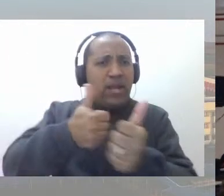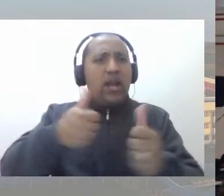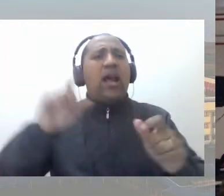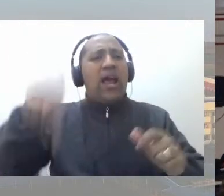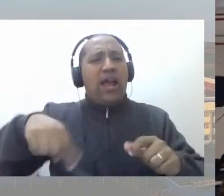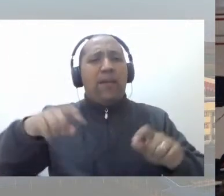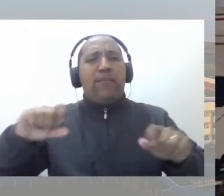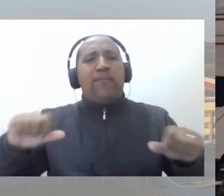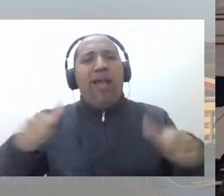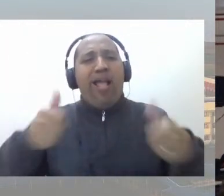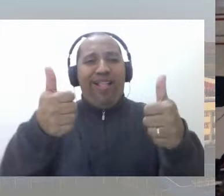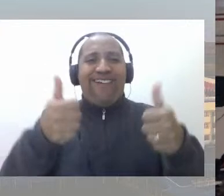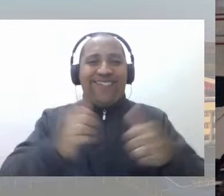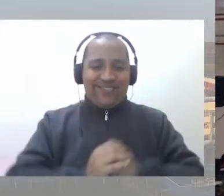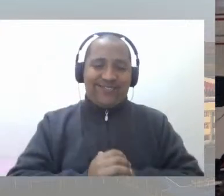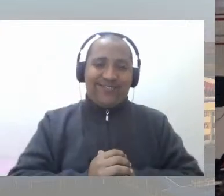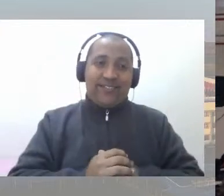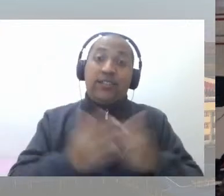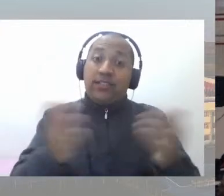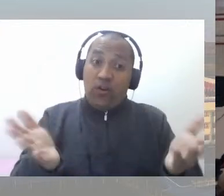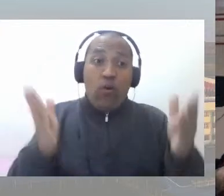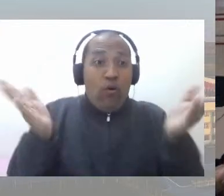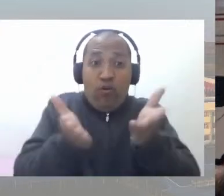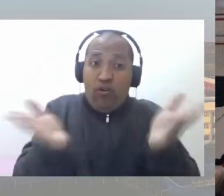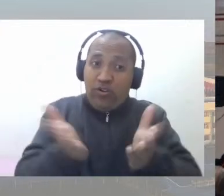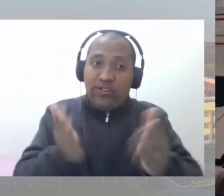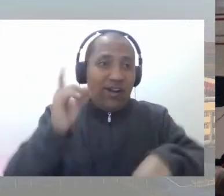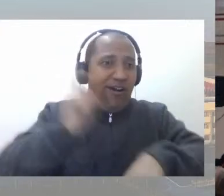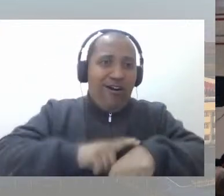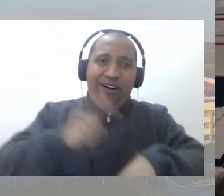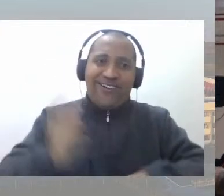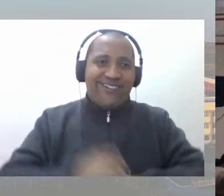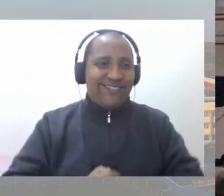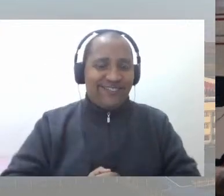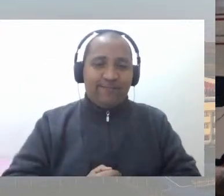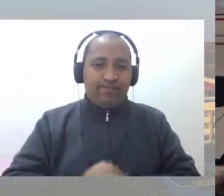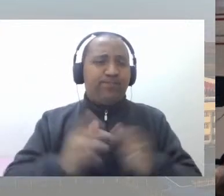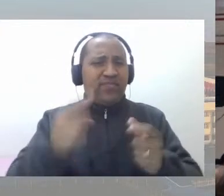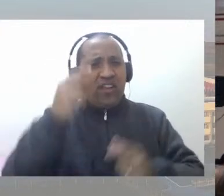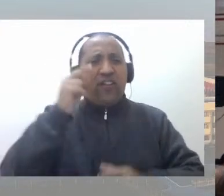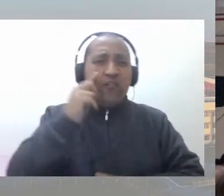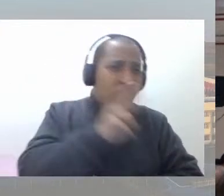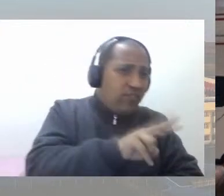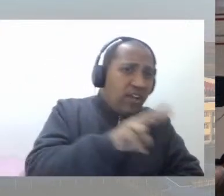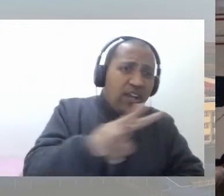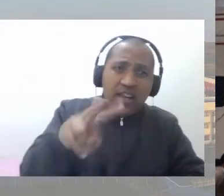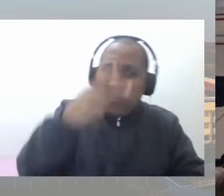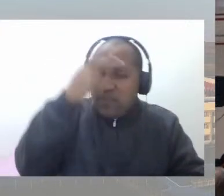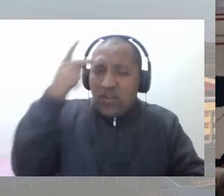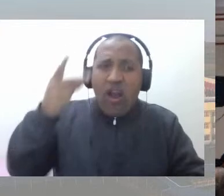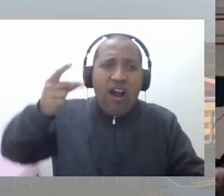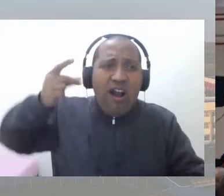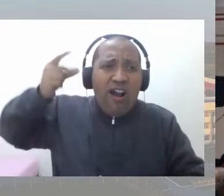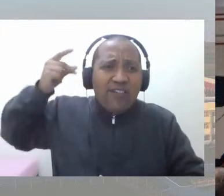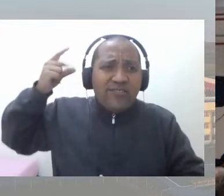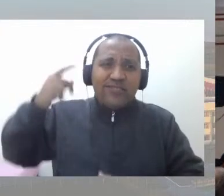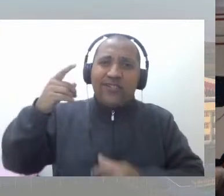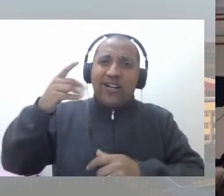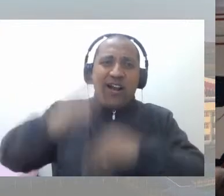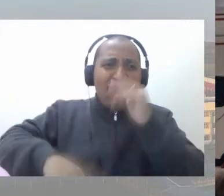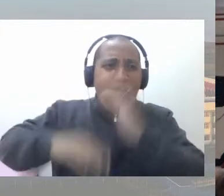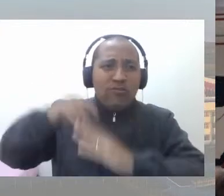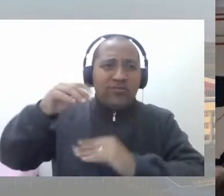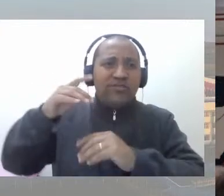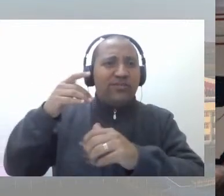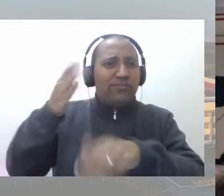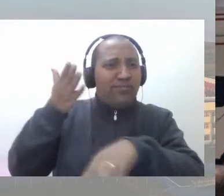melhor, e hoje é o momento disso. Vejo alguns colegas antigos que participaram desta construção hoje aqui